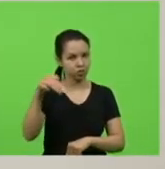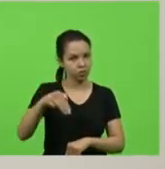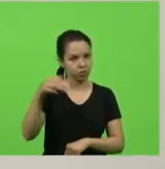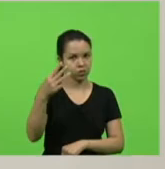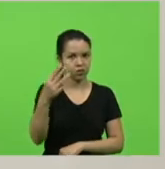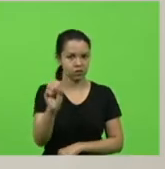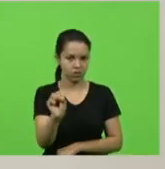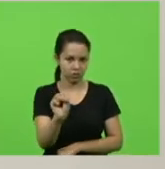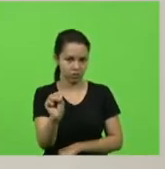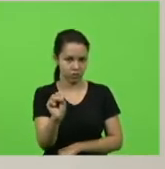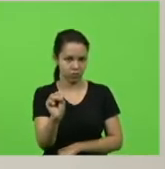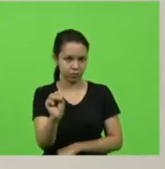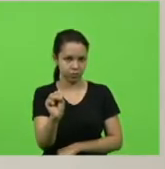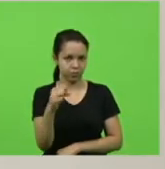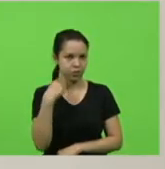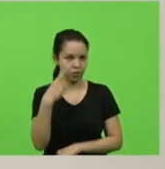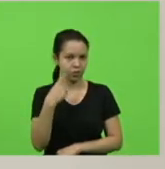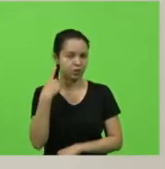deputado Silvio.